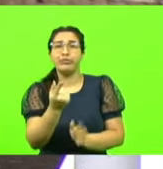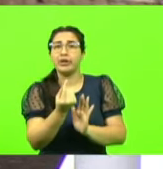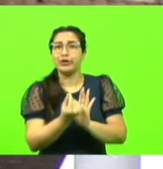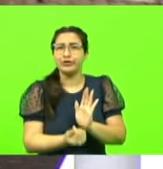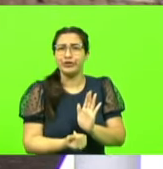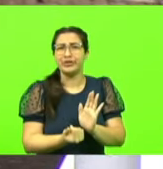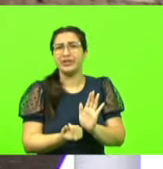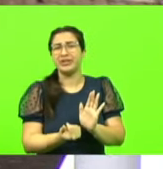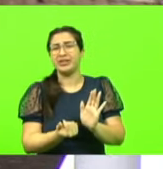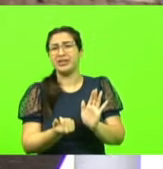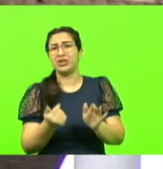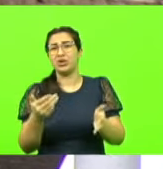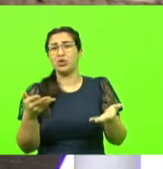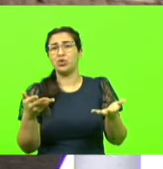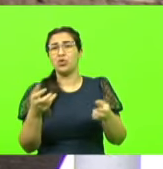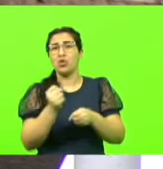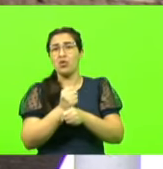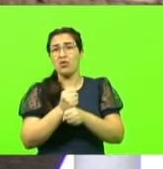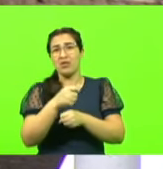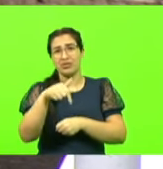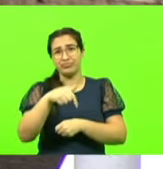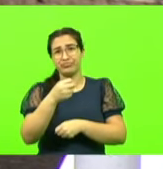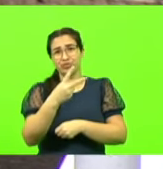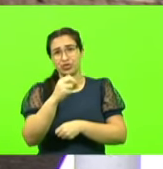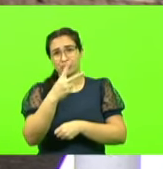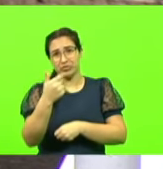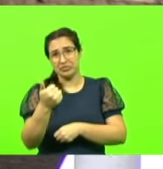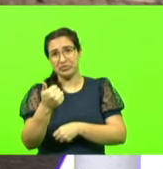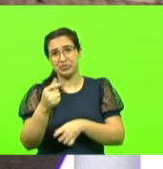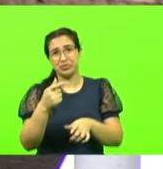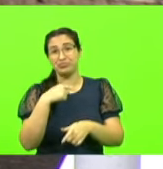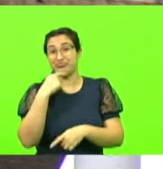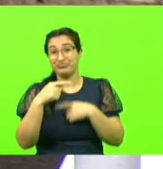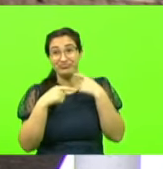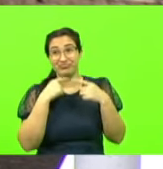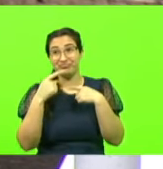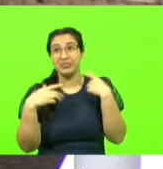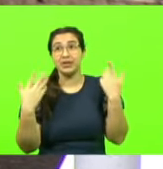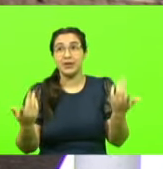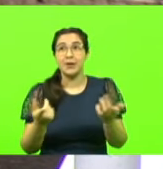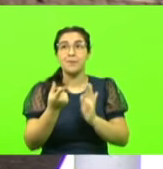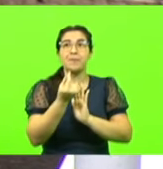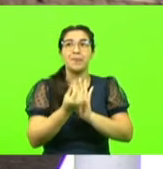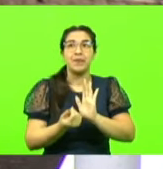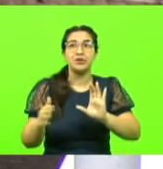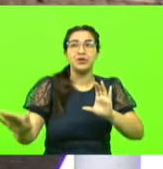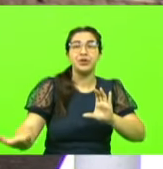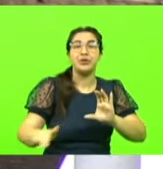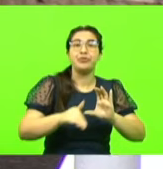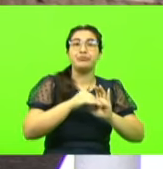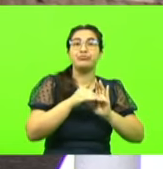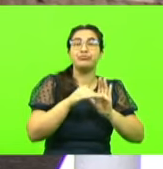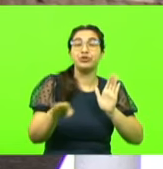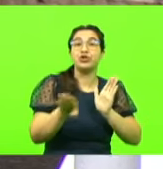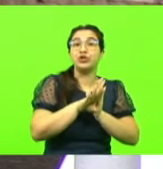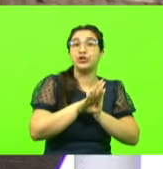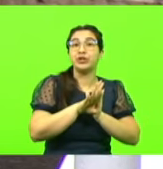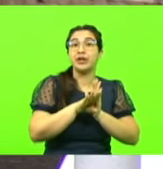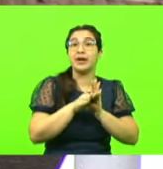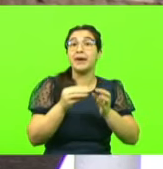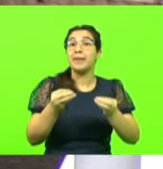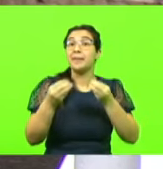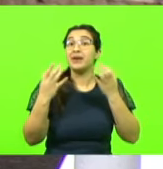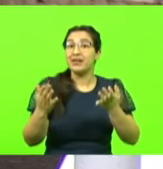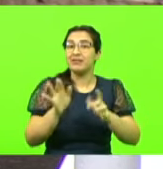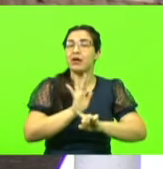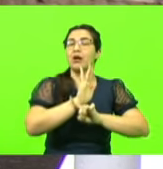espaço fiscal esse ano para fazer. Então, esse dinheiro está vindo para ajudar os catarinenses, que